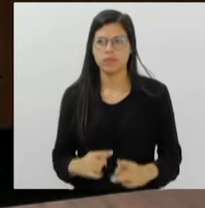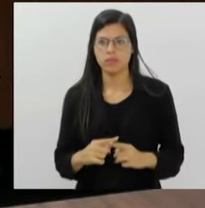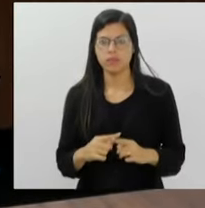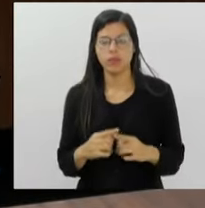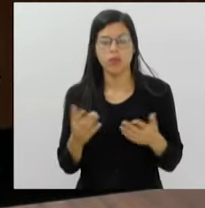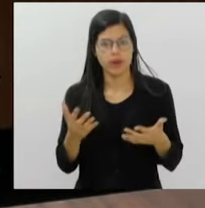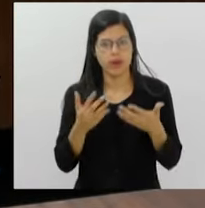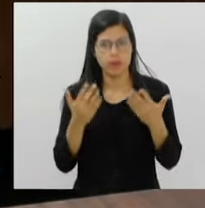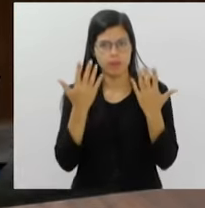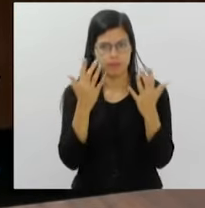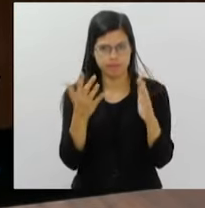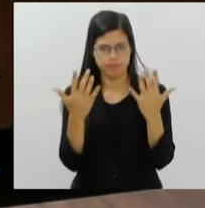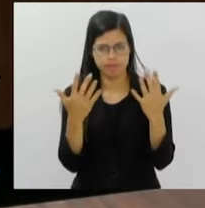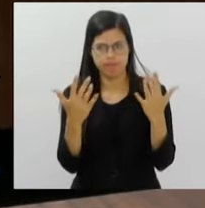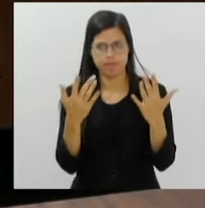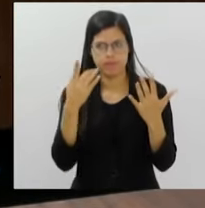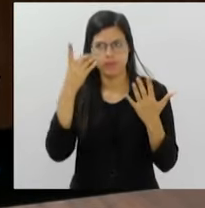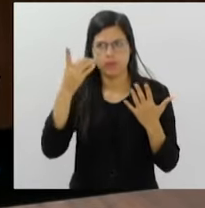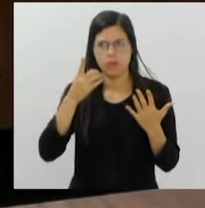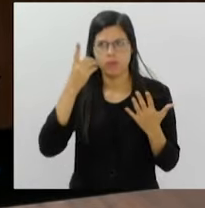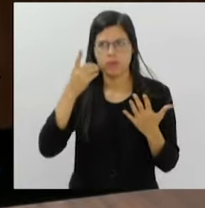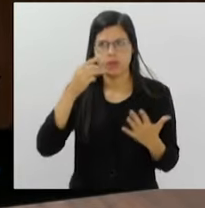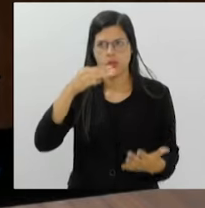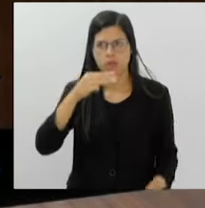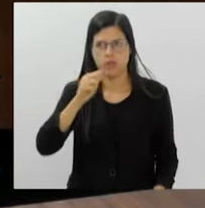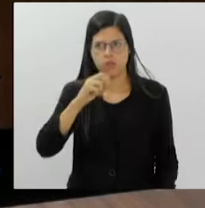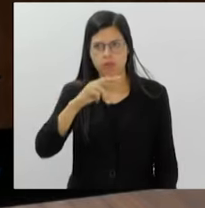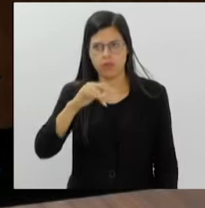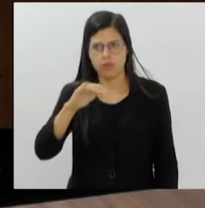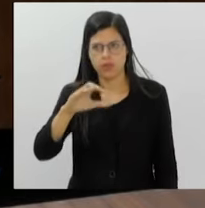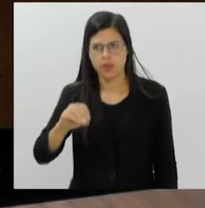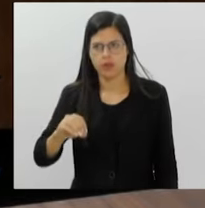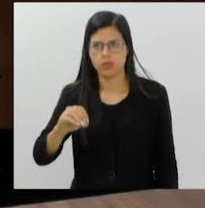parabenizar os deputados Márcio Galberto